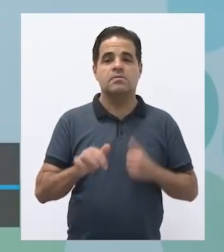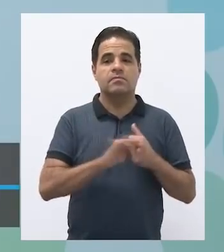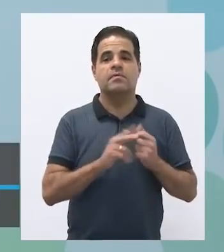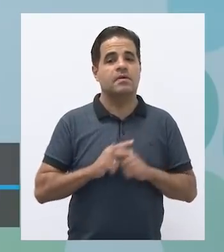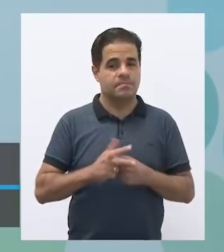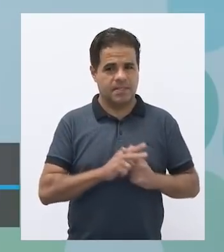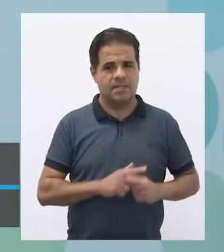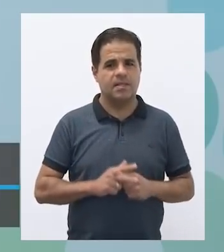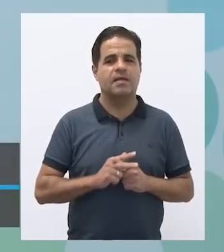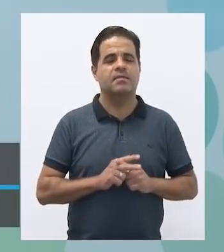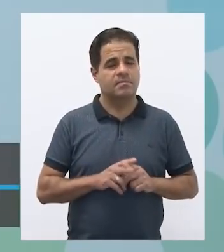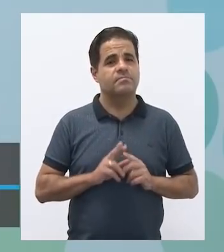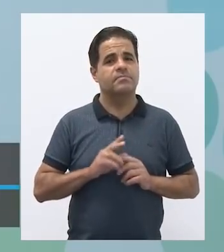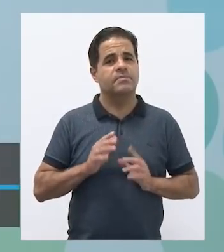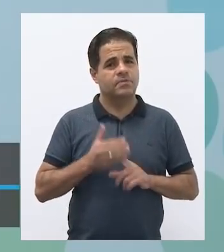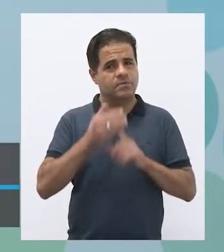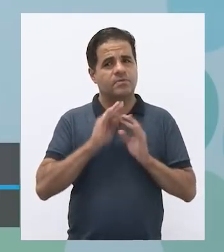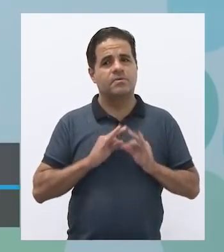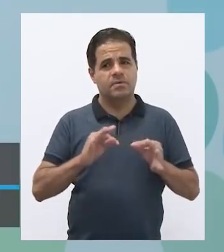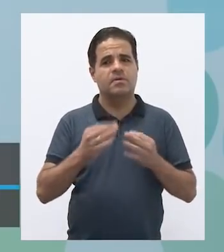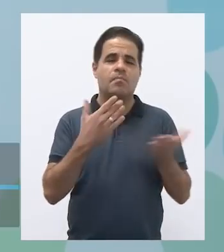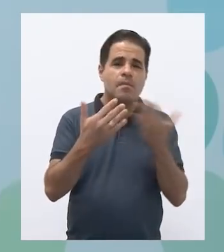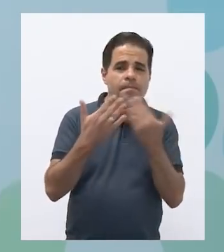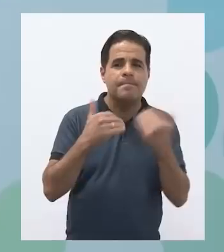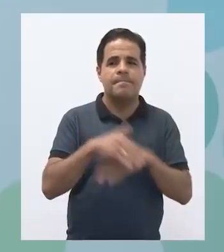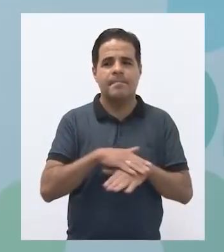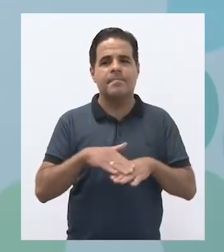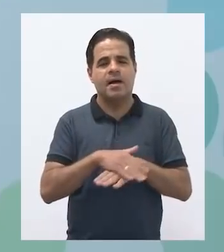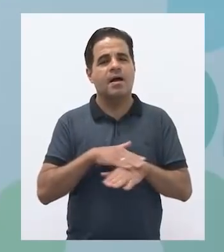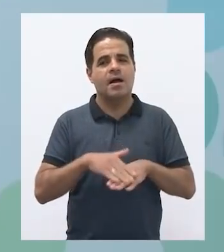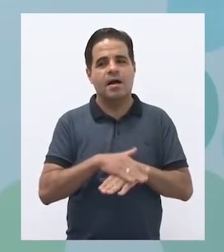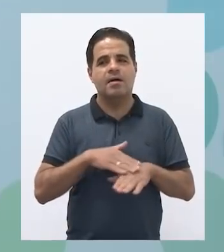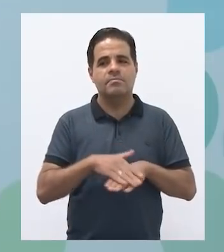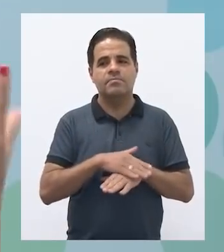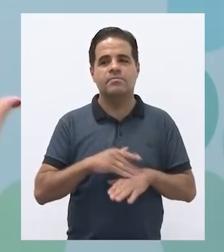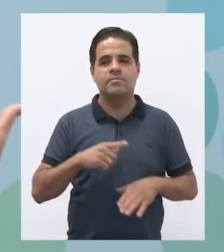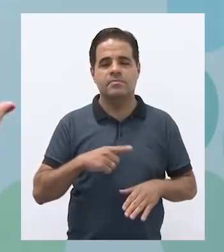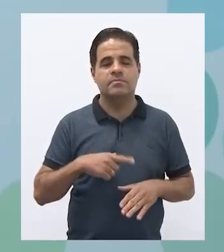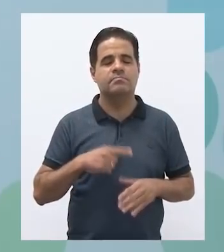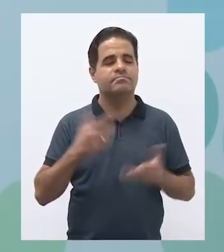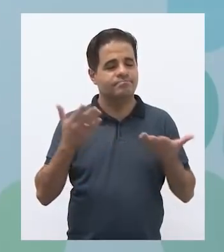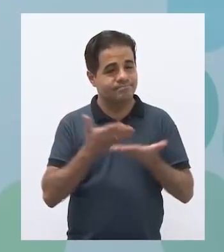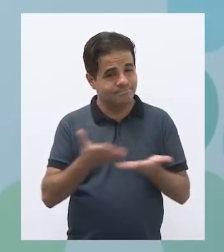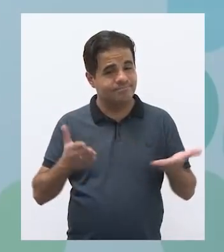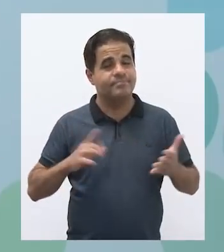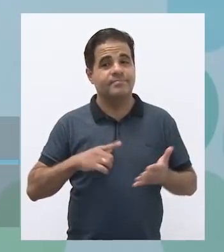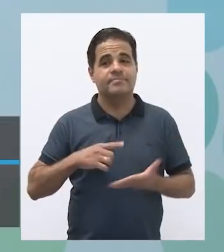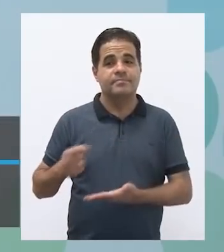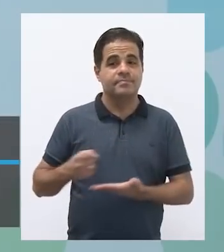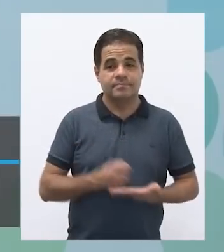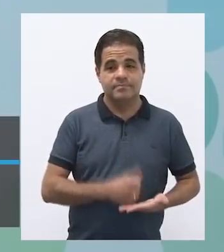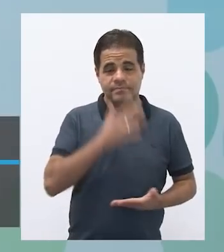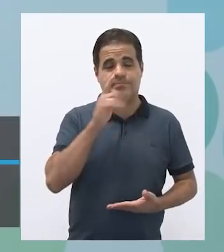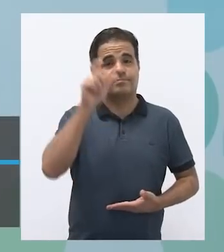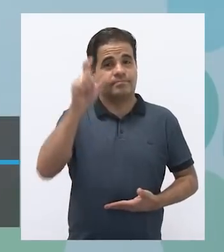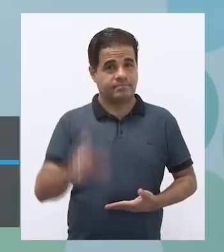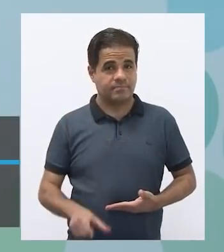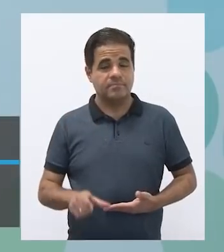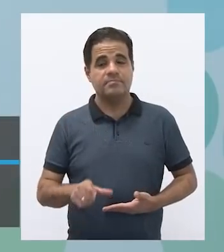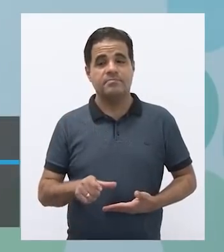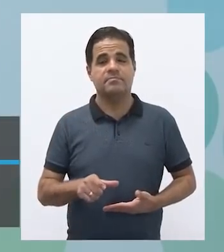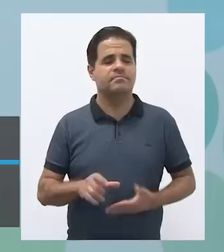ferramentas tecnológicas, né? Mas é mais um bate-papo aí que a gente tem a honra de trazer aqui uma